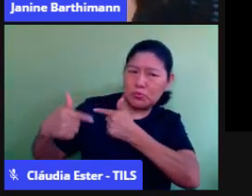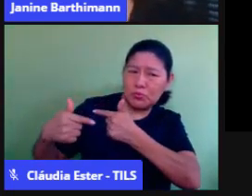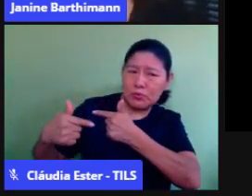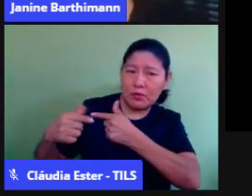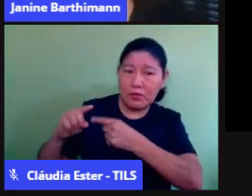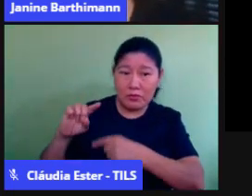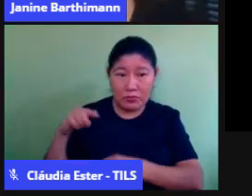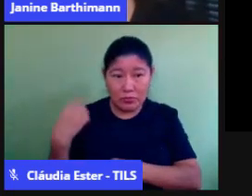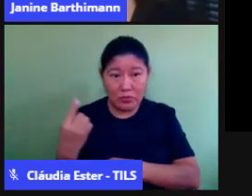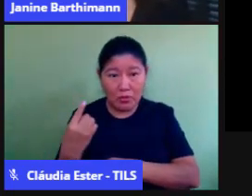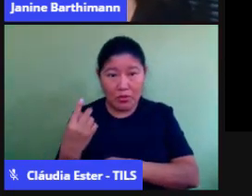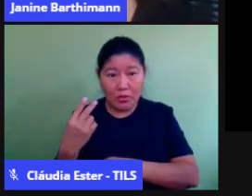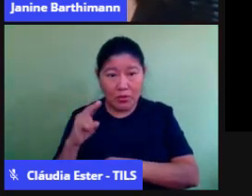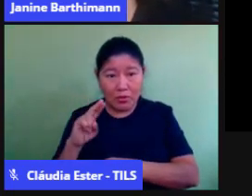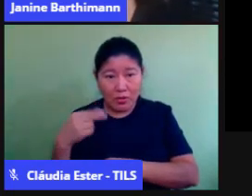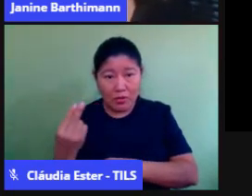educação